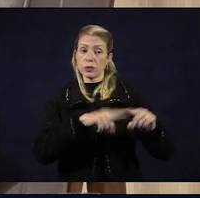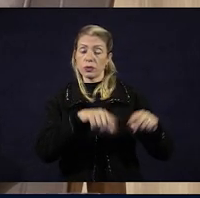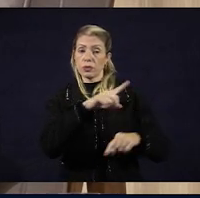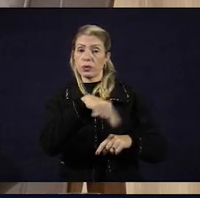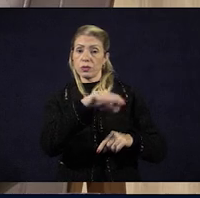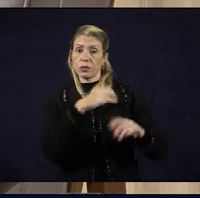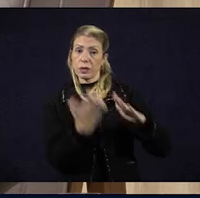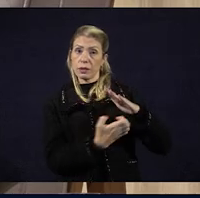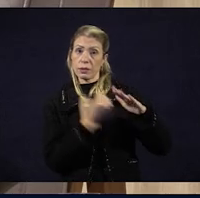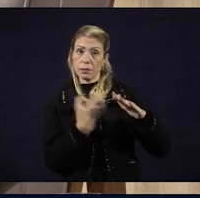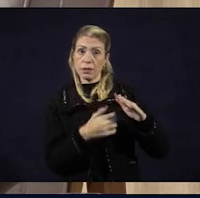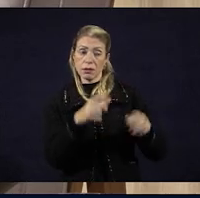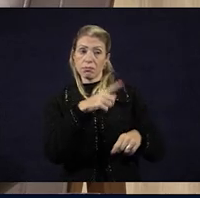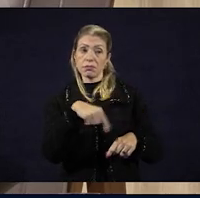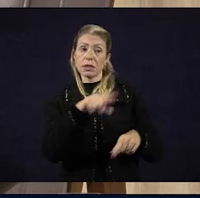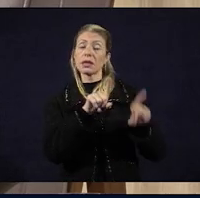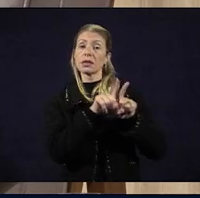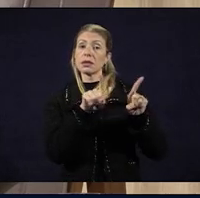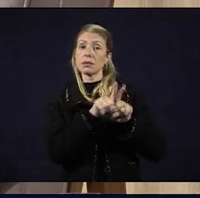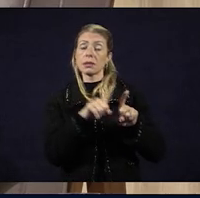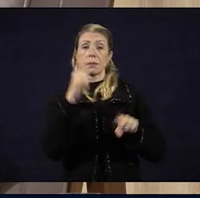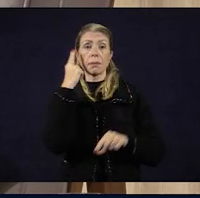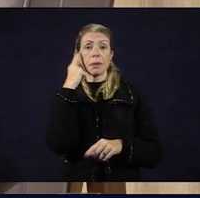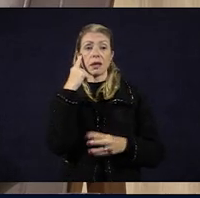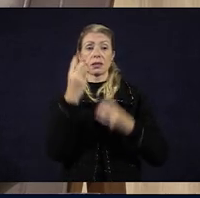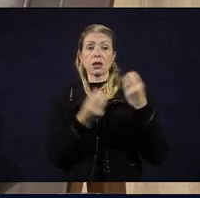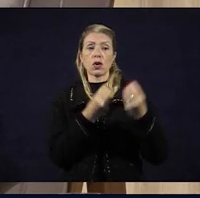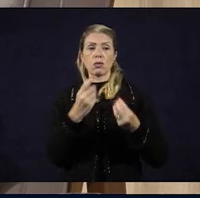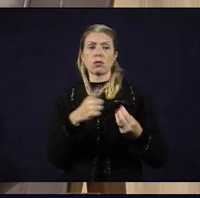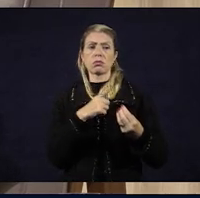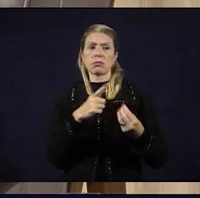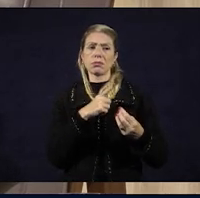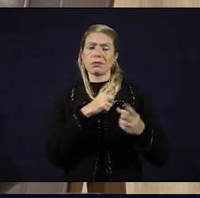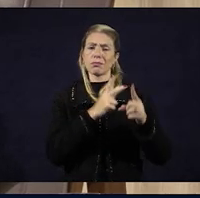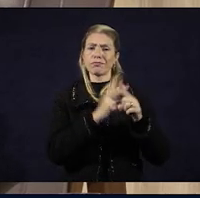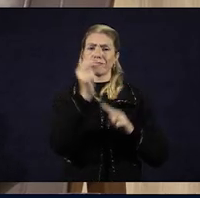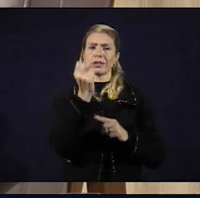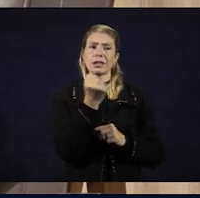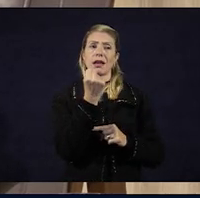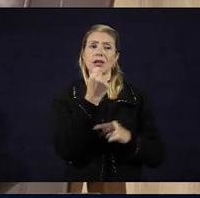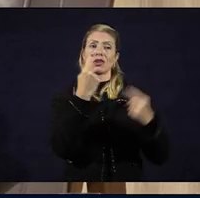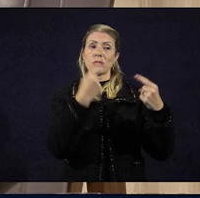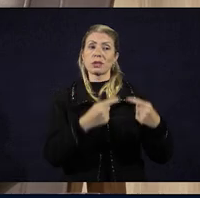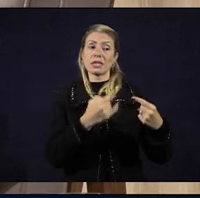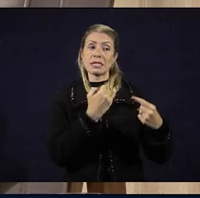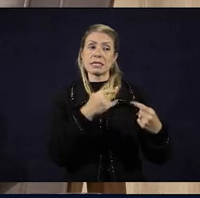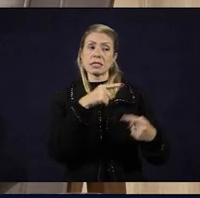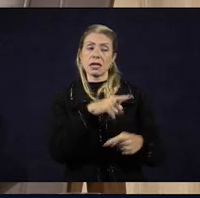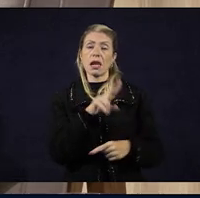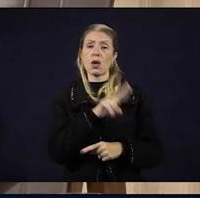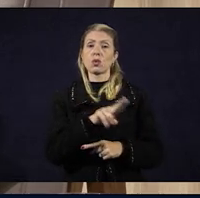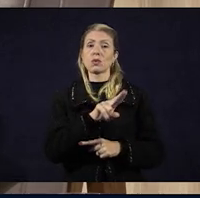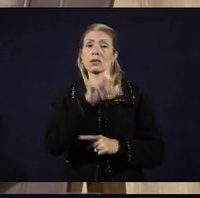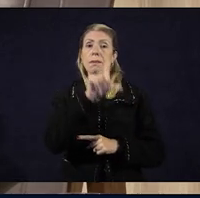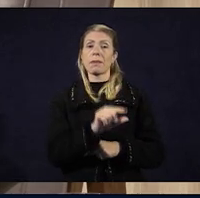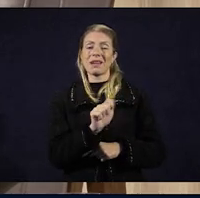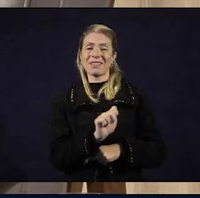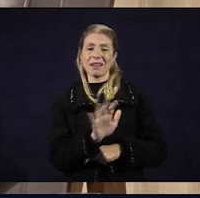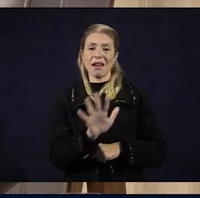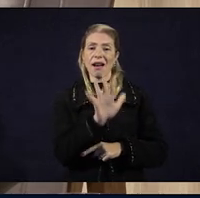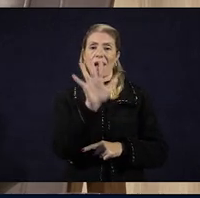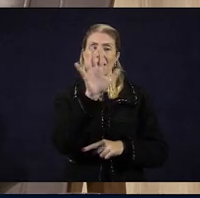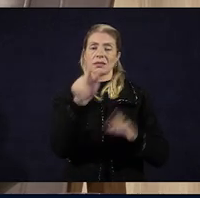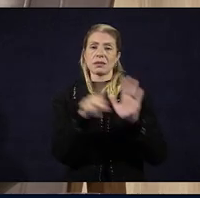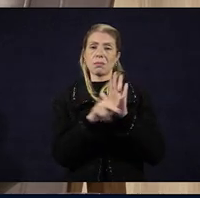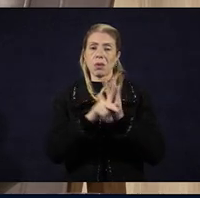empresas elas passam também a ter uma vantagem competitiva se elas têm uma pegada menor né de emissão de gases de